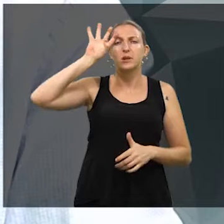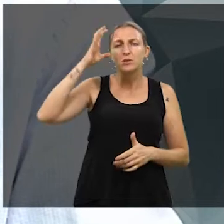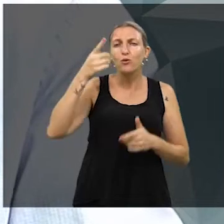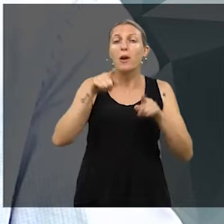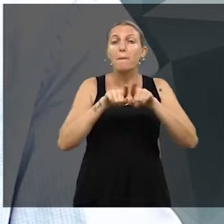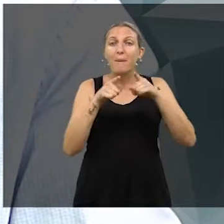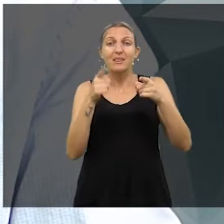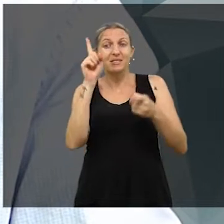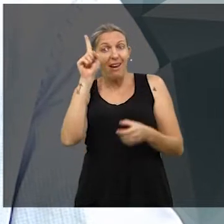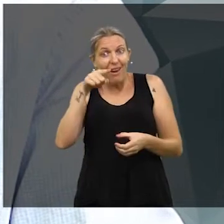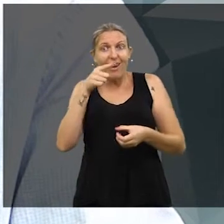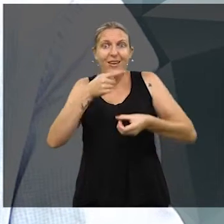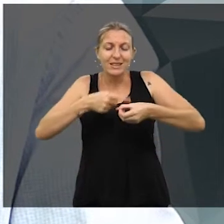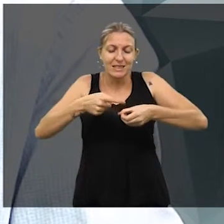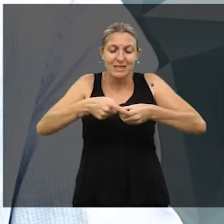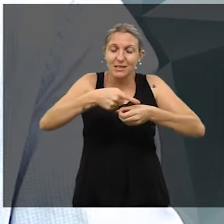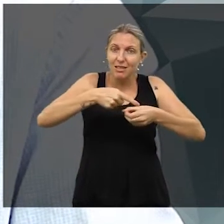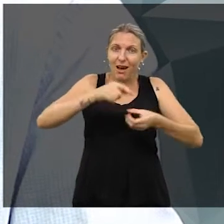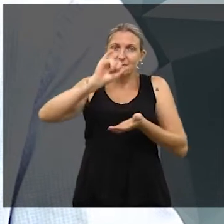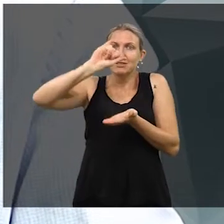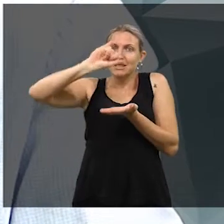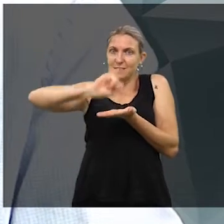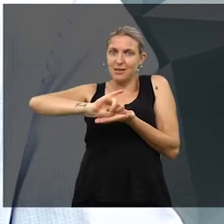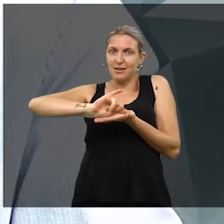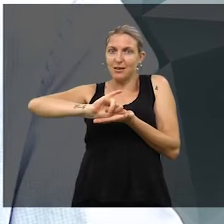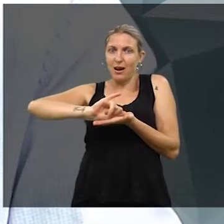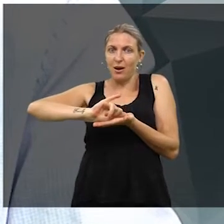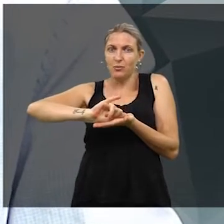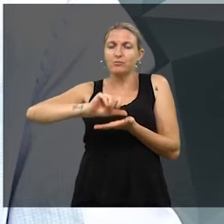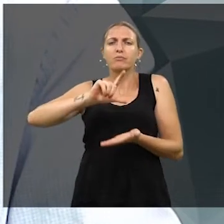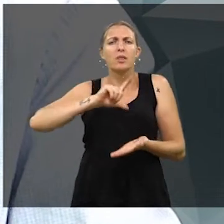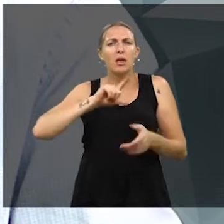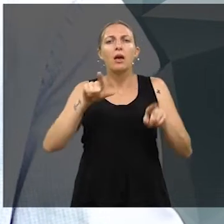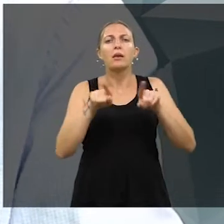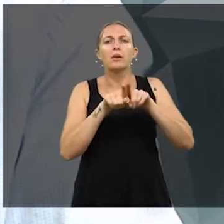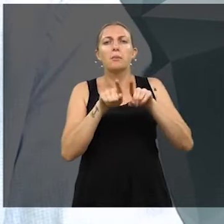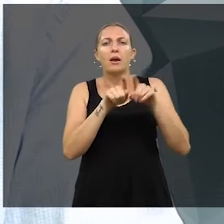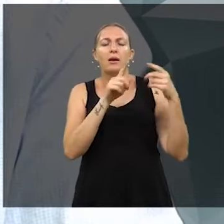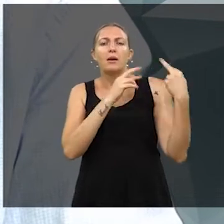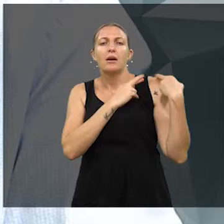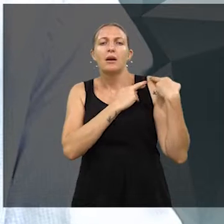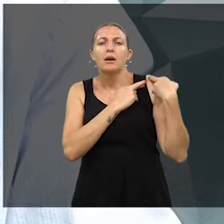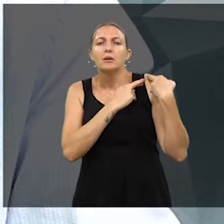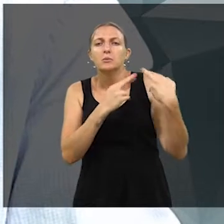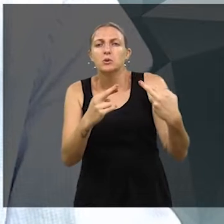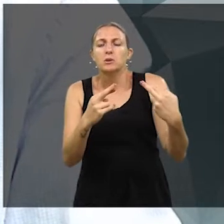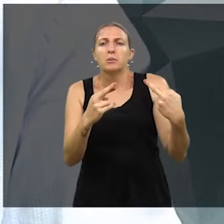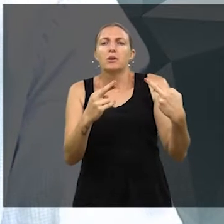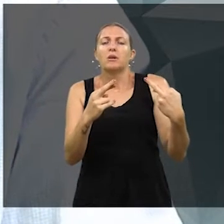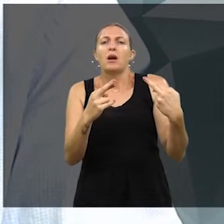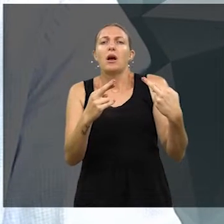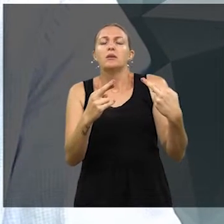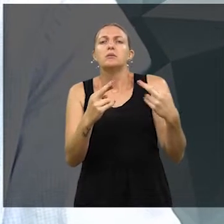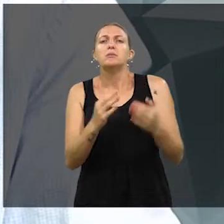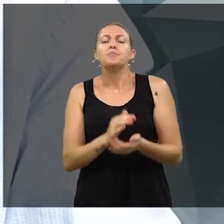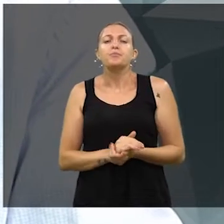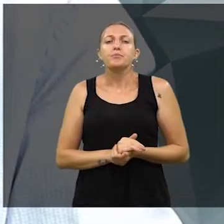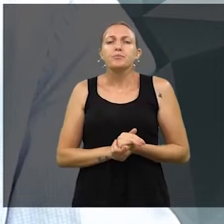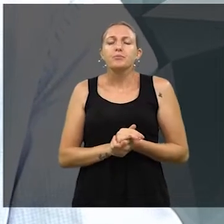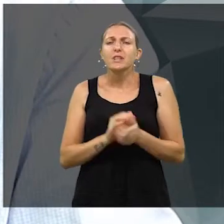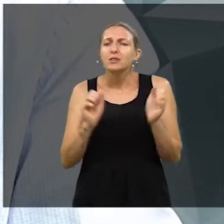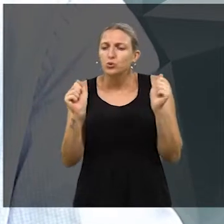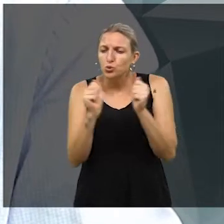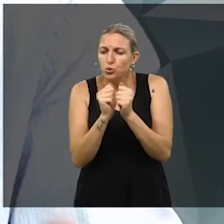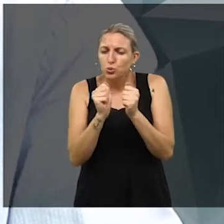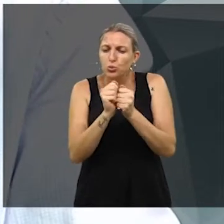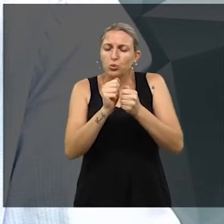tem uma grande condição e tem também esta responsabilidade perante aos demais municípios da região Alto Uruguai de estar, então, junto